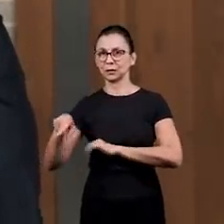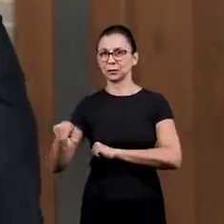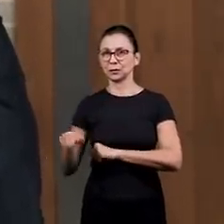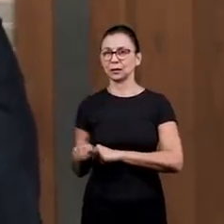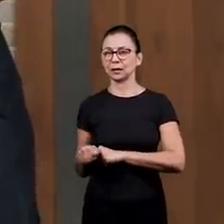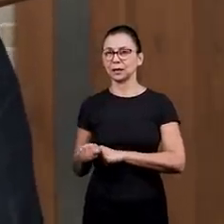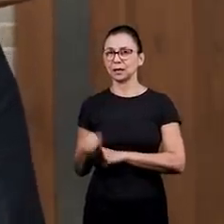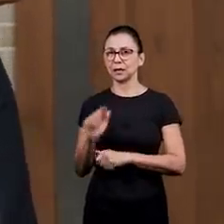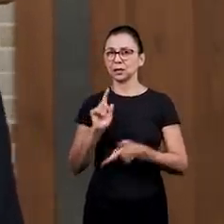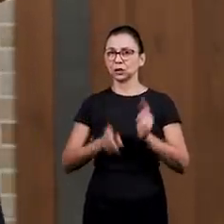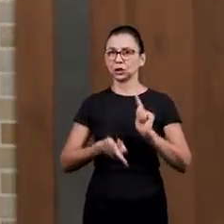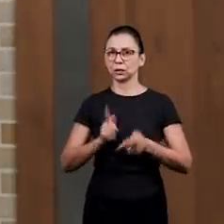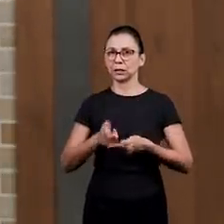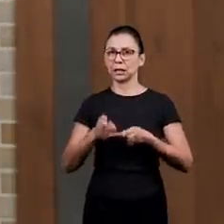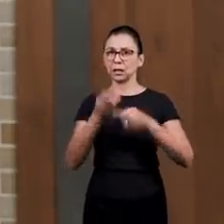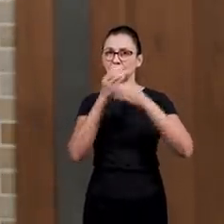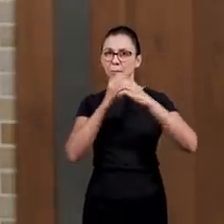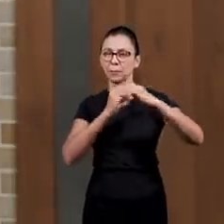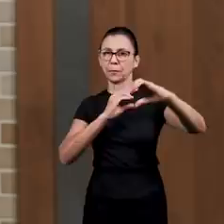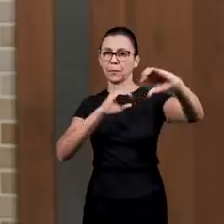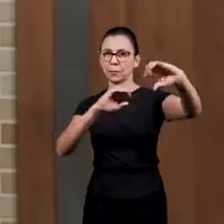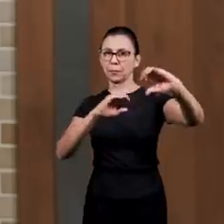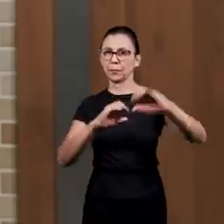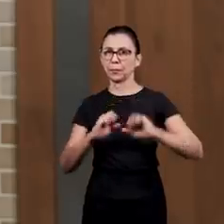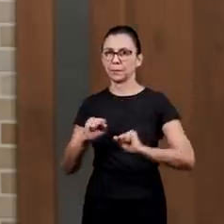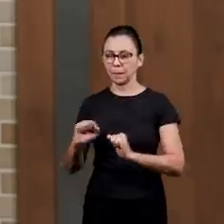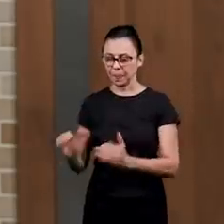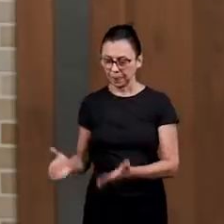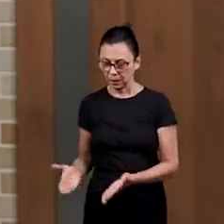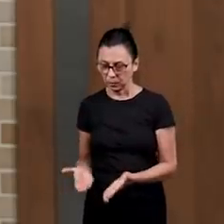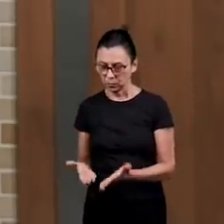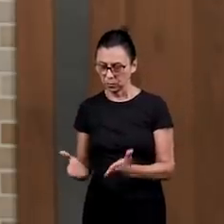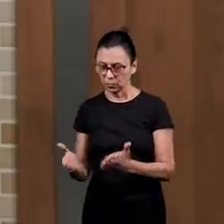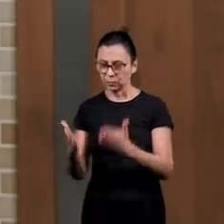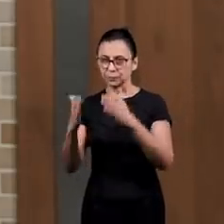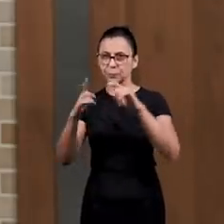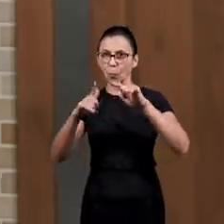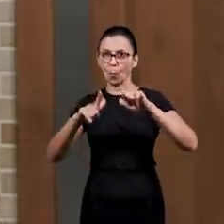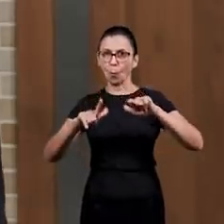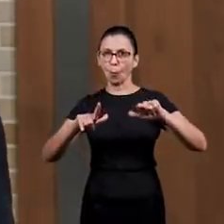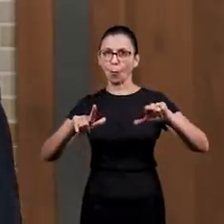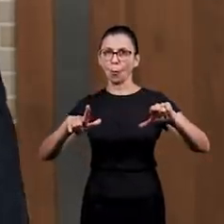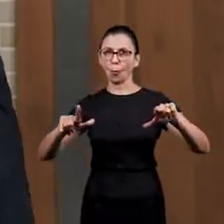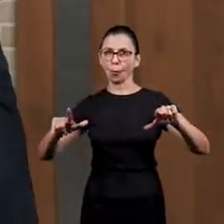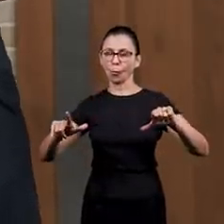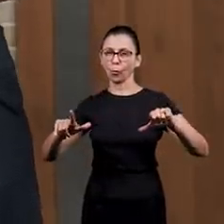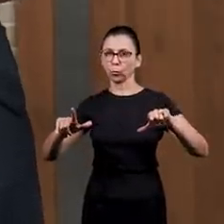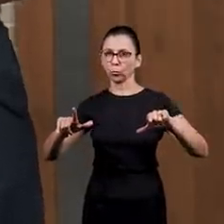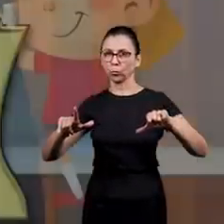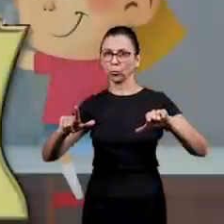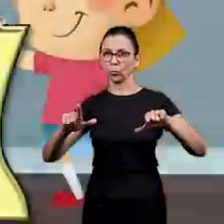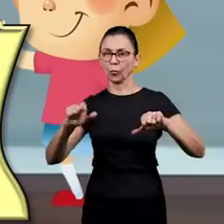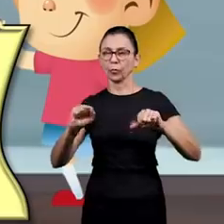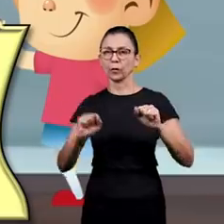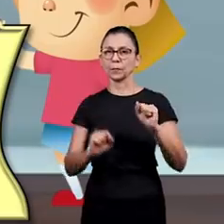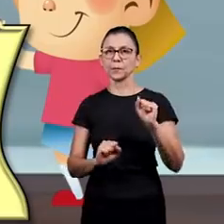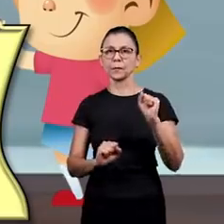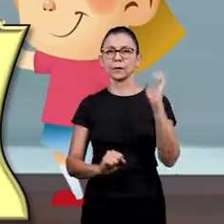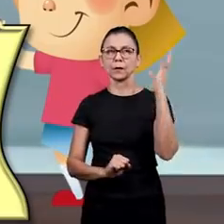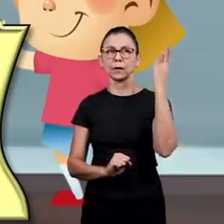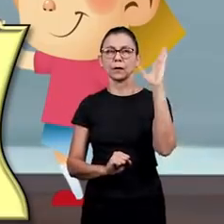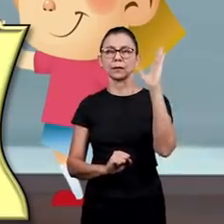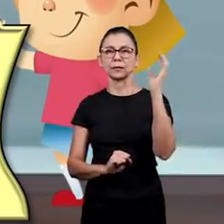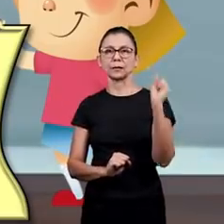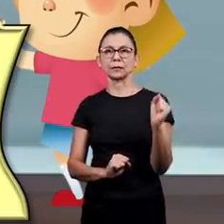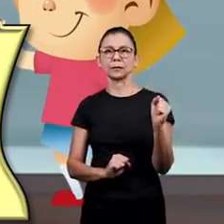as buzinas, os vasos vazios, com as tochas acesas dentro dos vasos. E